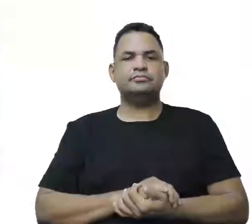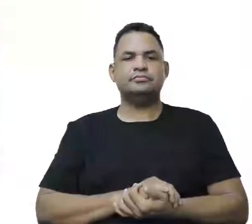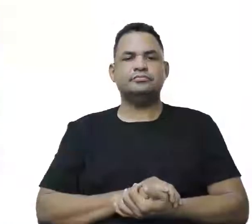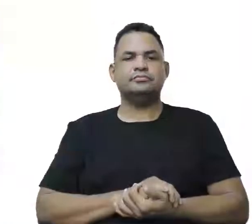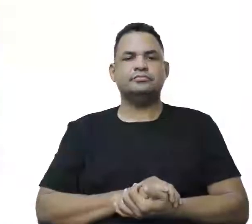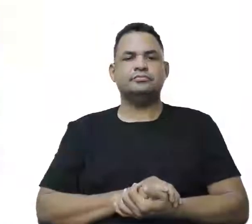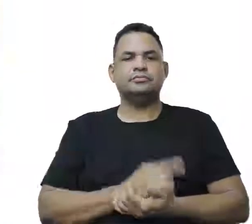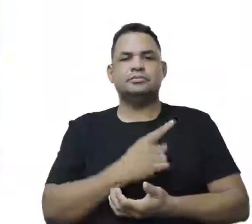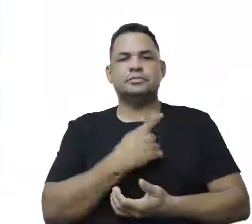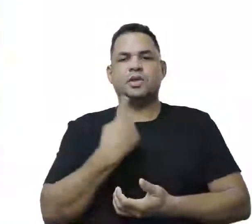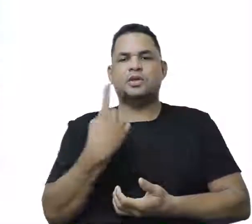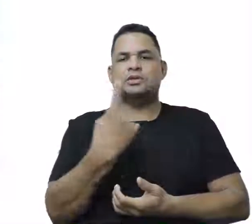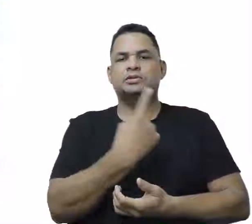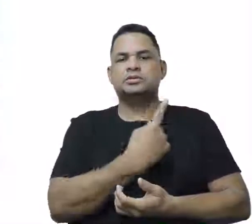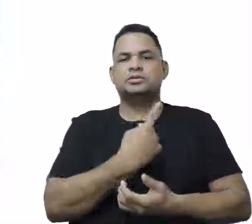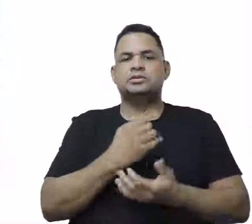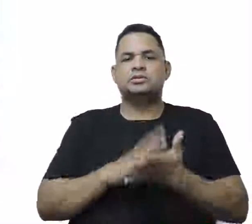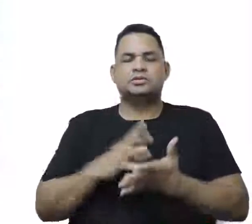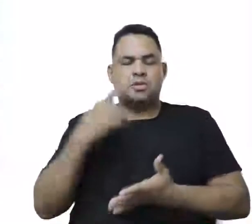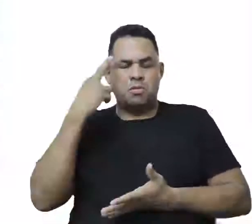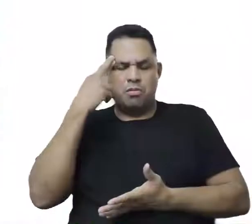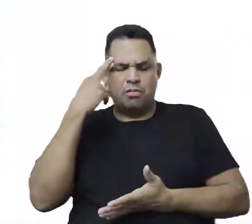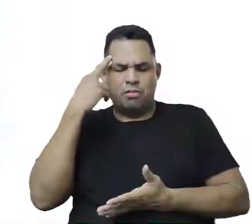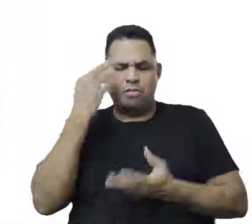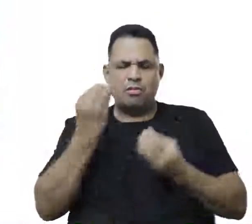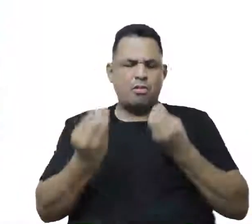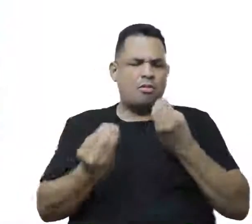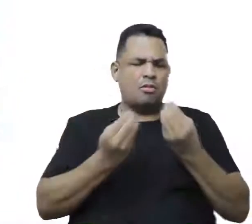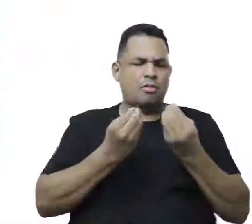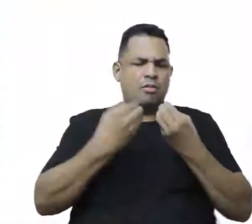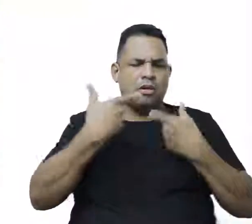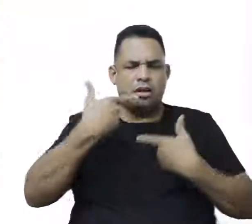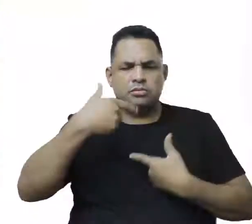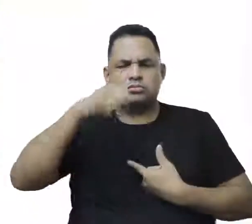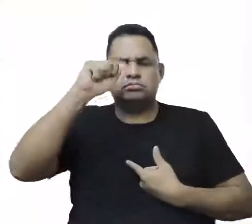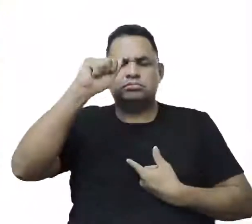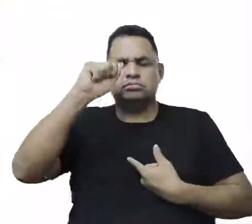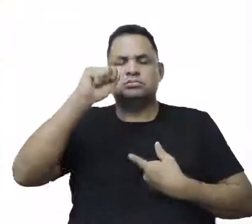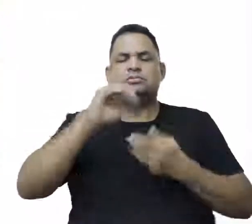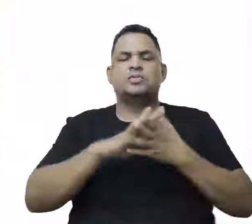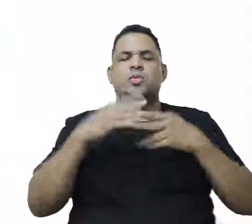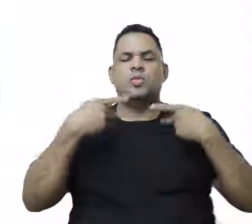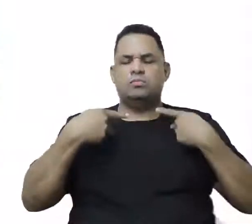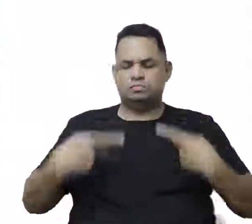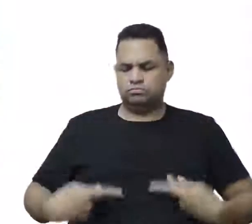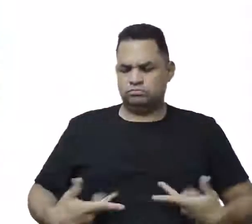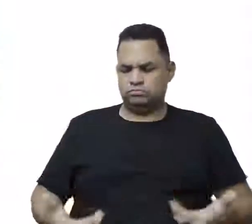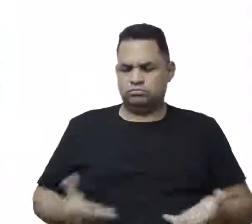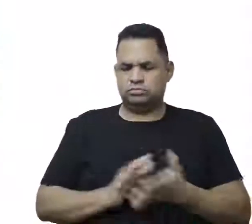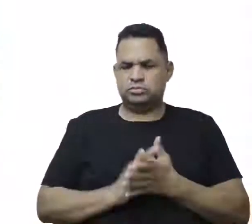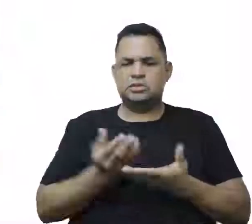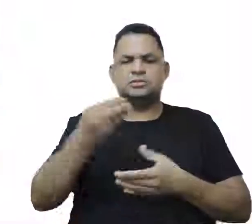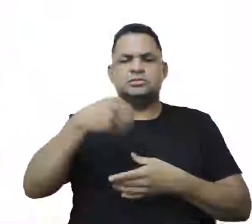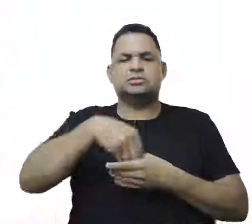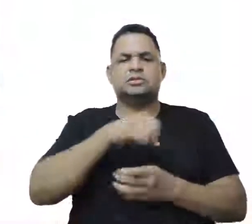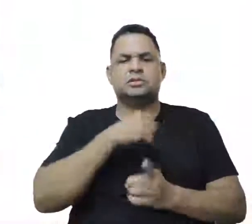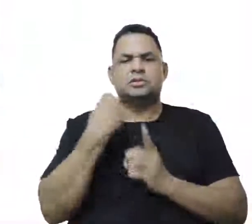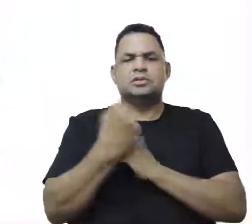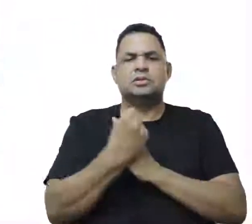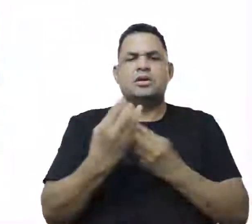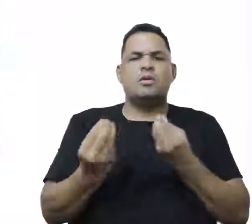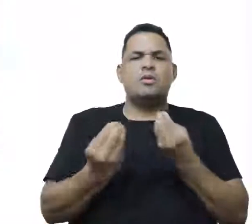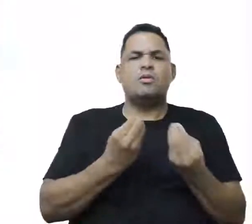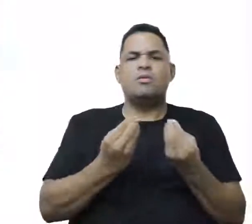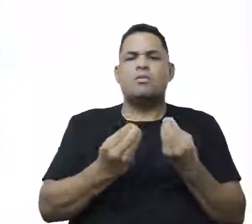que nós vamos falar aí sobre as reflexões, né? Como que essa linguagem do corpo está aí na sociedade, qual